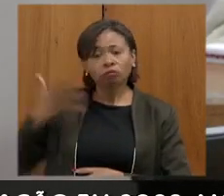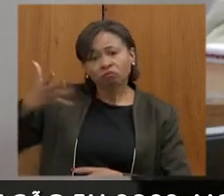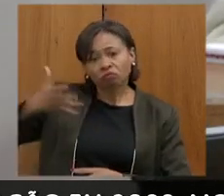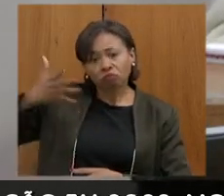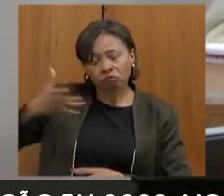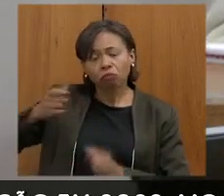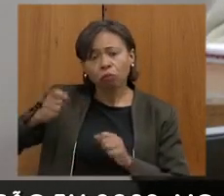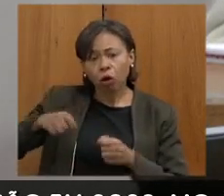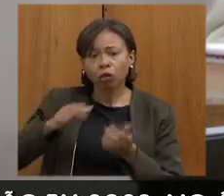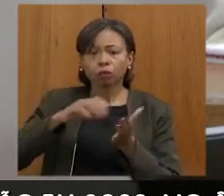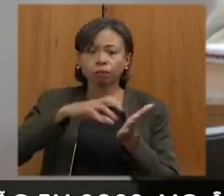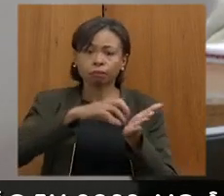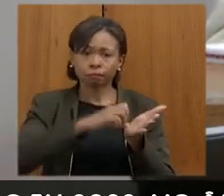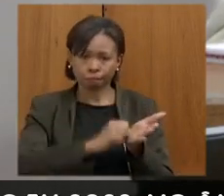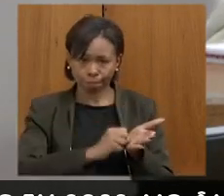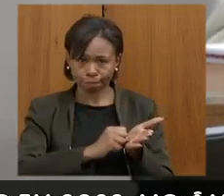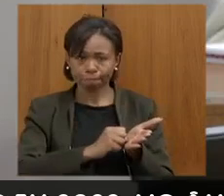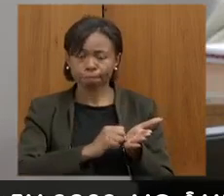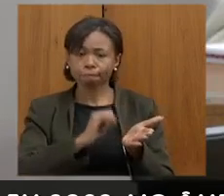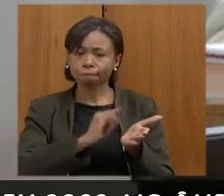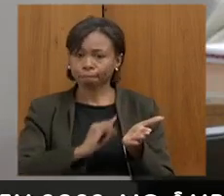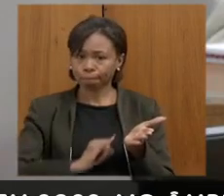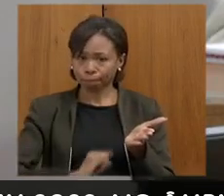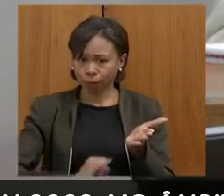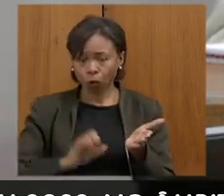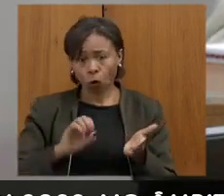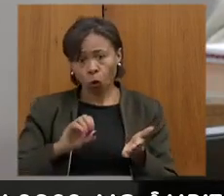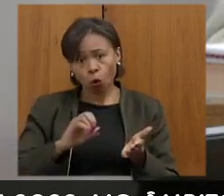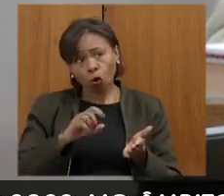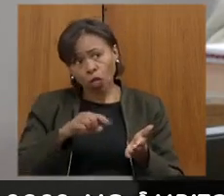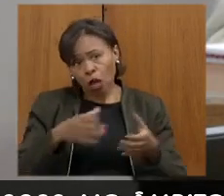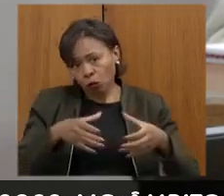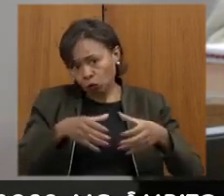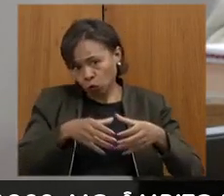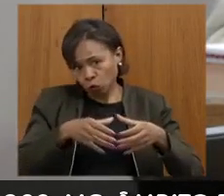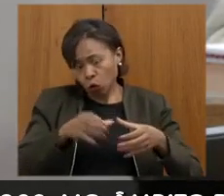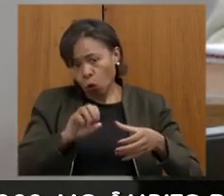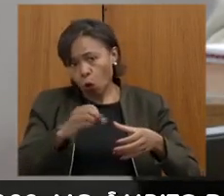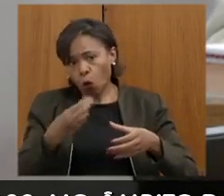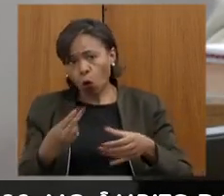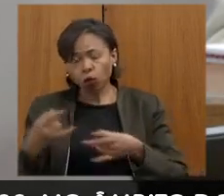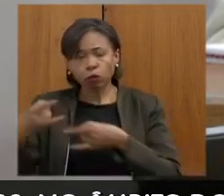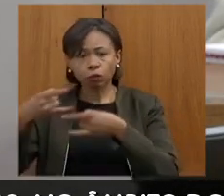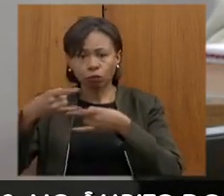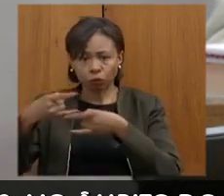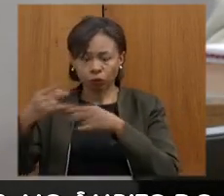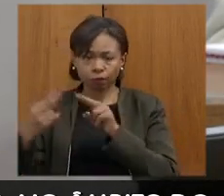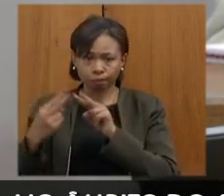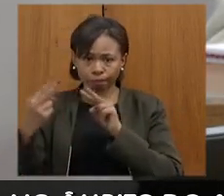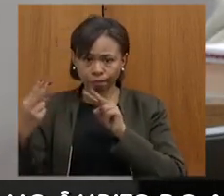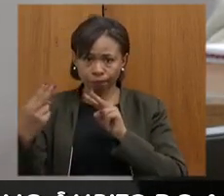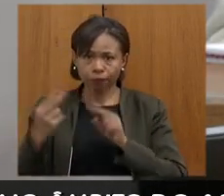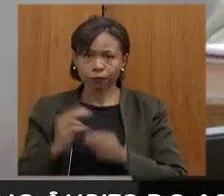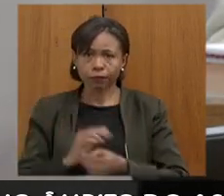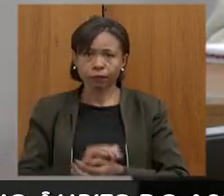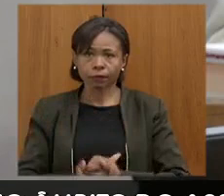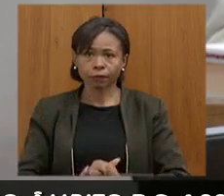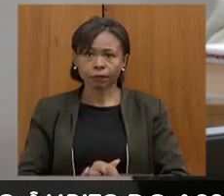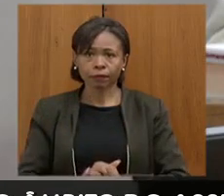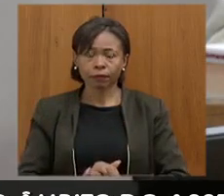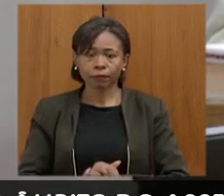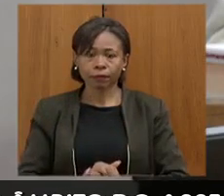assessoria da comissão, ou pelo chat do Zoom, os que estiverem participando de forma remota. A presidência